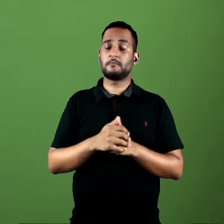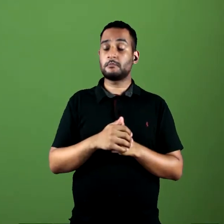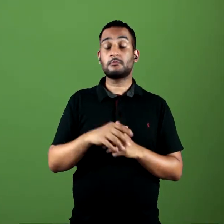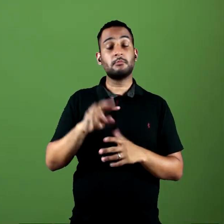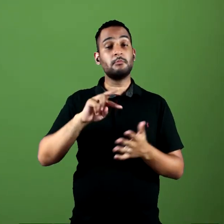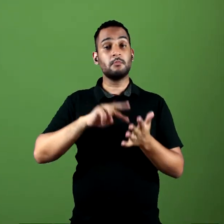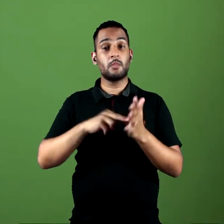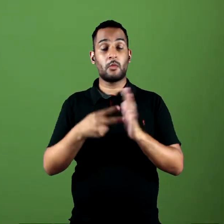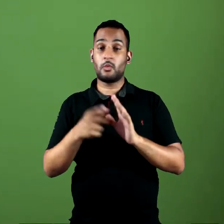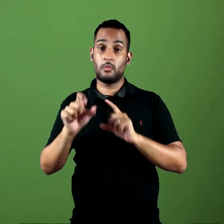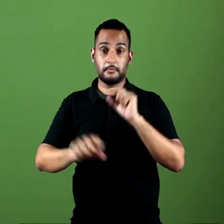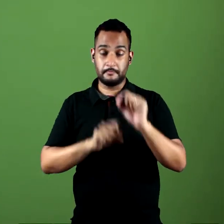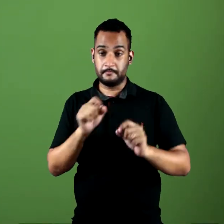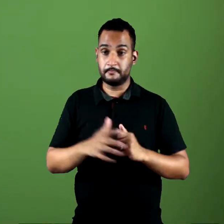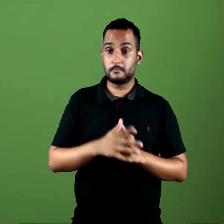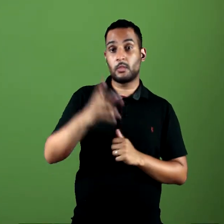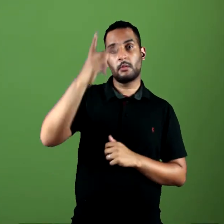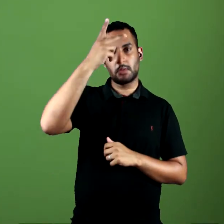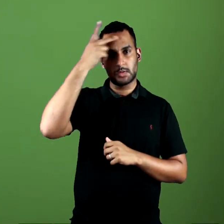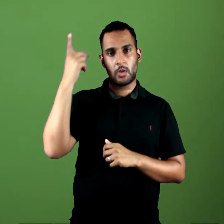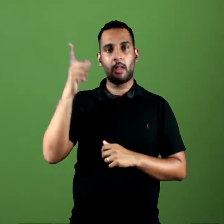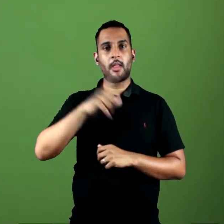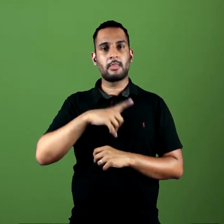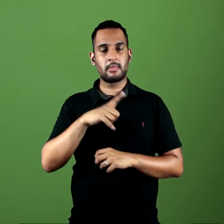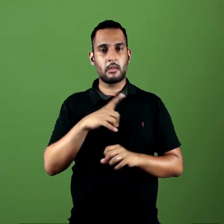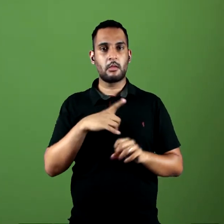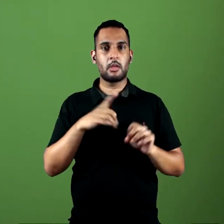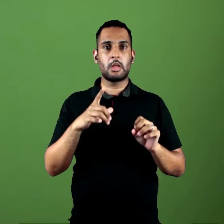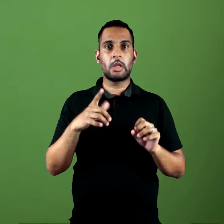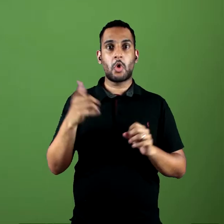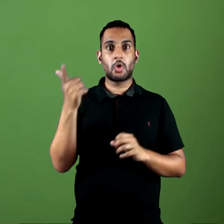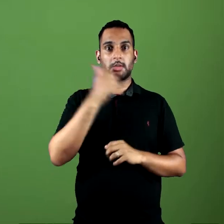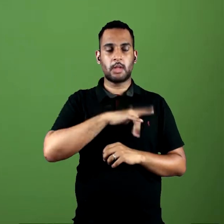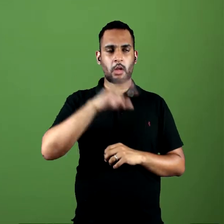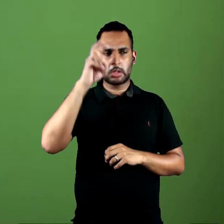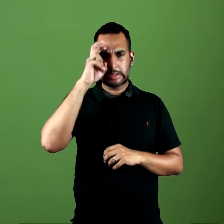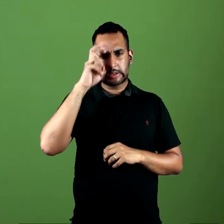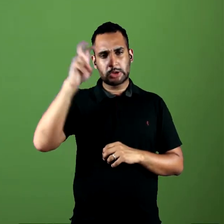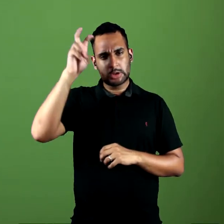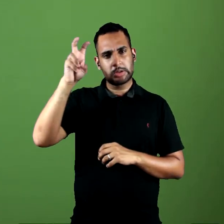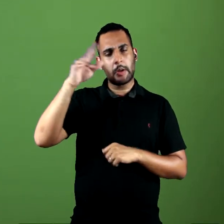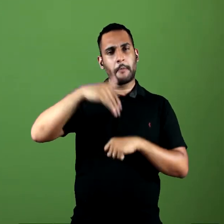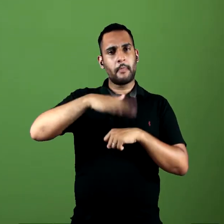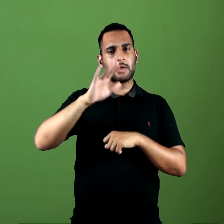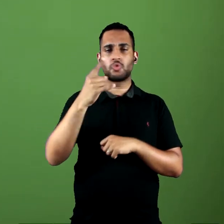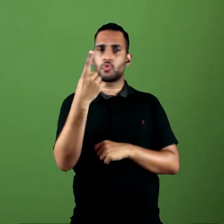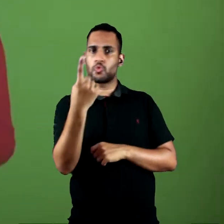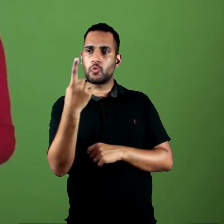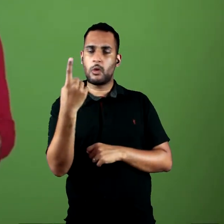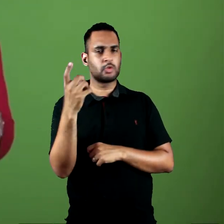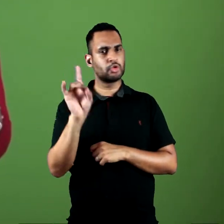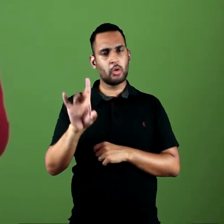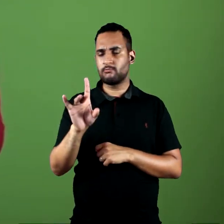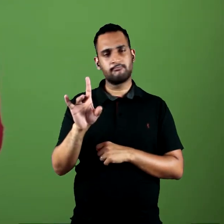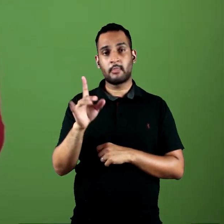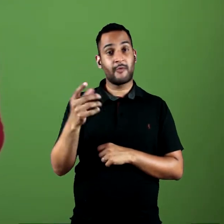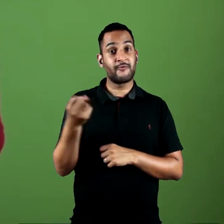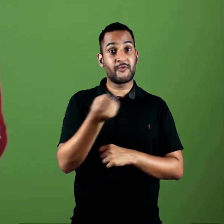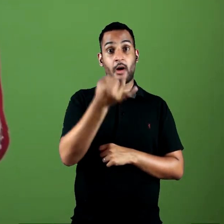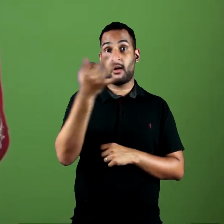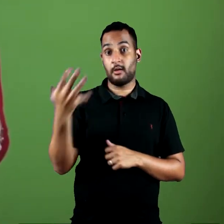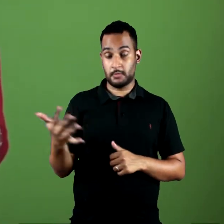a pessoas que se destacam em mais de uma atividade ou área de interesse. As